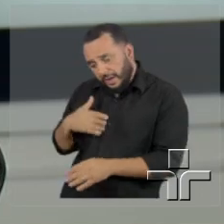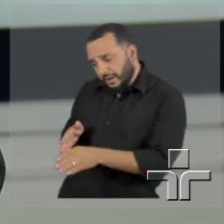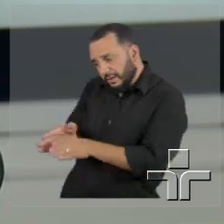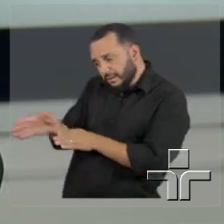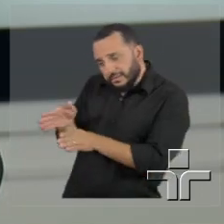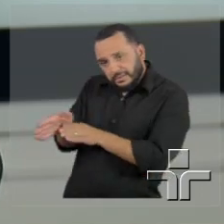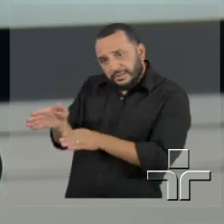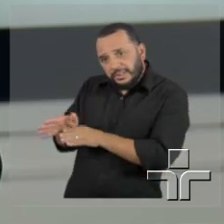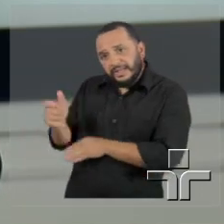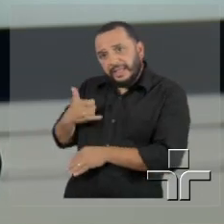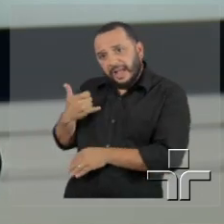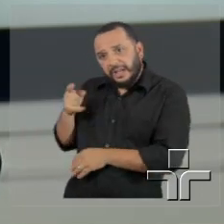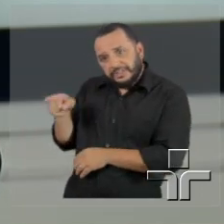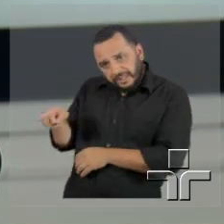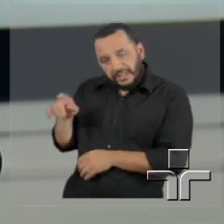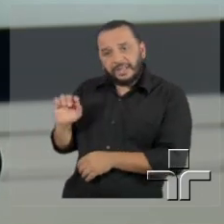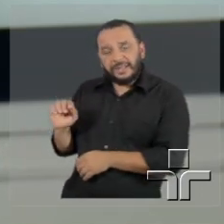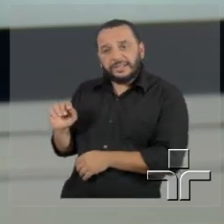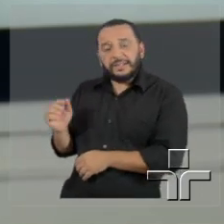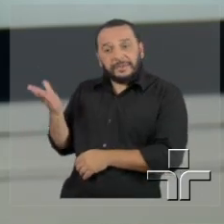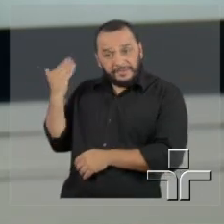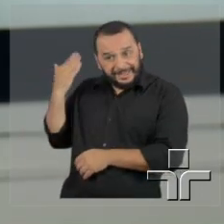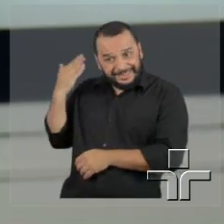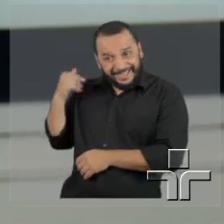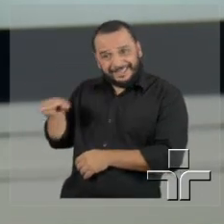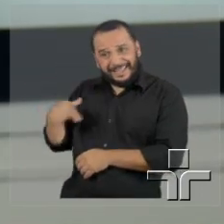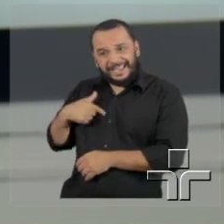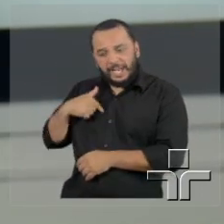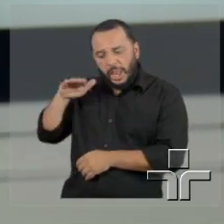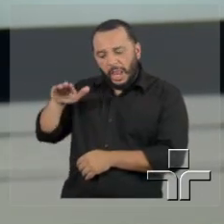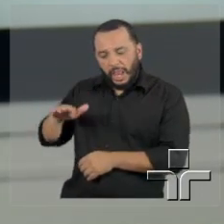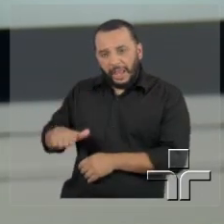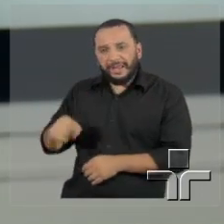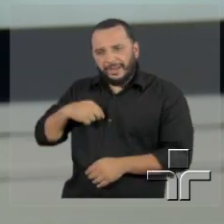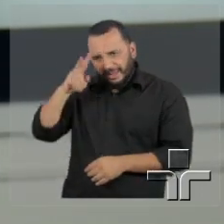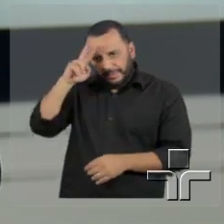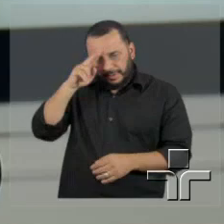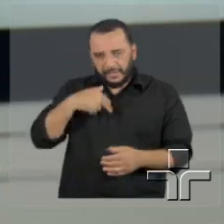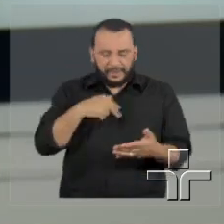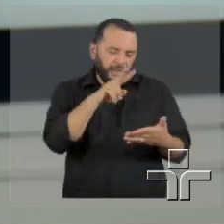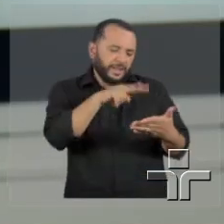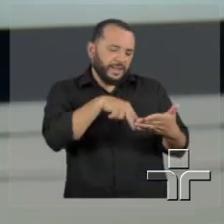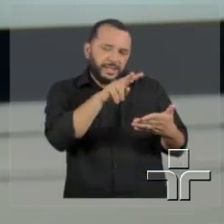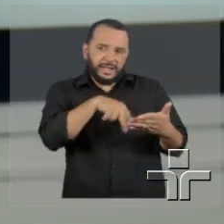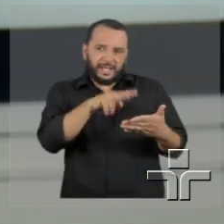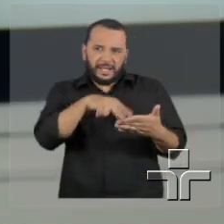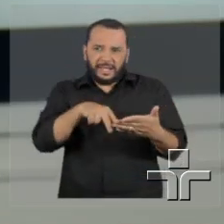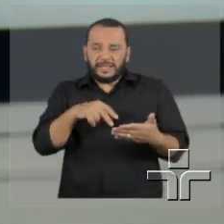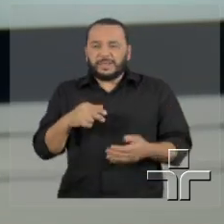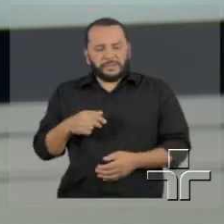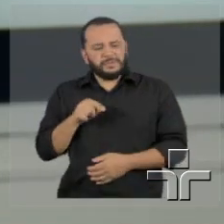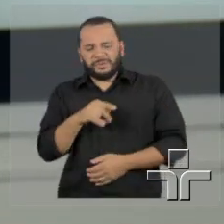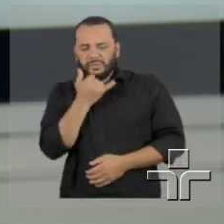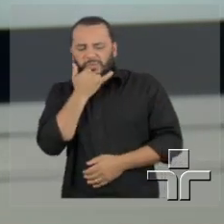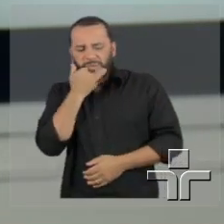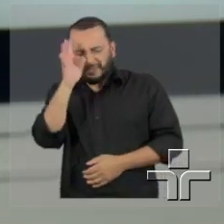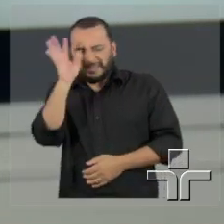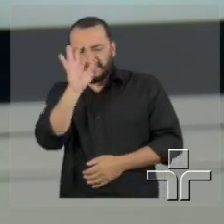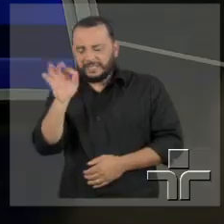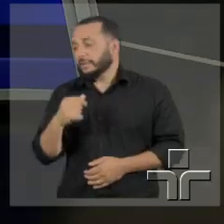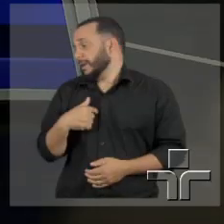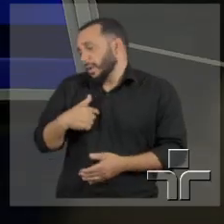para a faixa etária dele. Quando ele era pequenininho e um dia eu estava lendo Odisseia para ele, um colega falou, mas seu filho não está entendendo. Eu falei, não interessa,